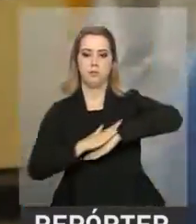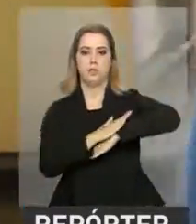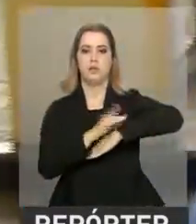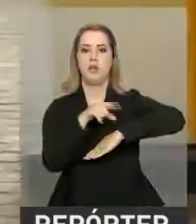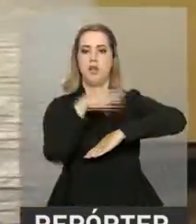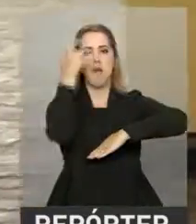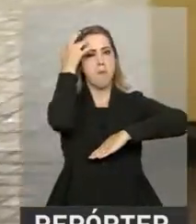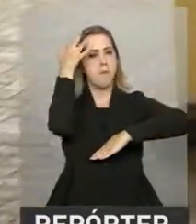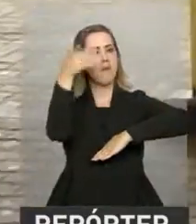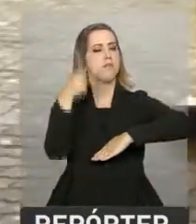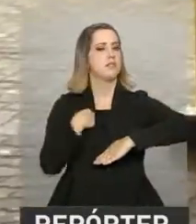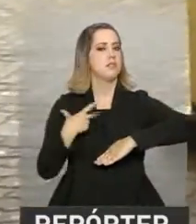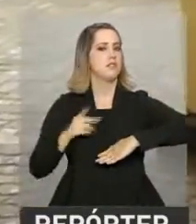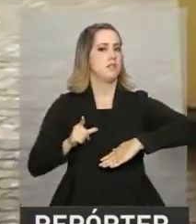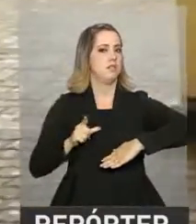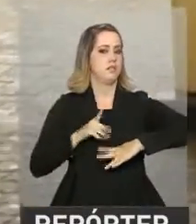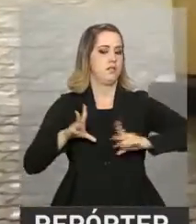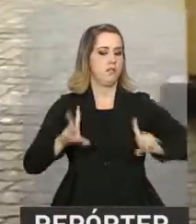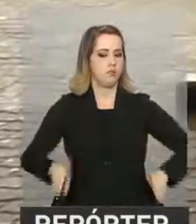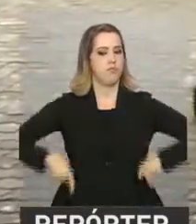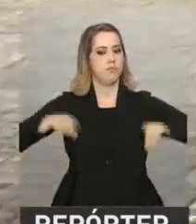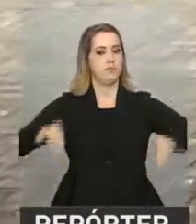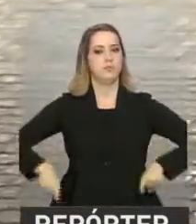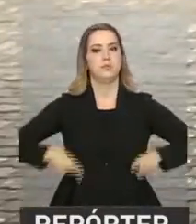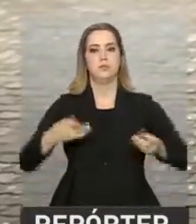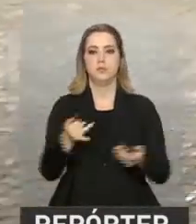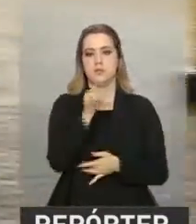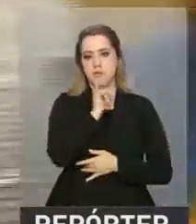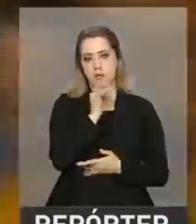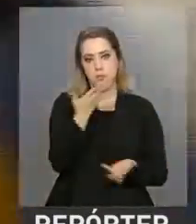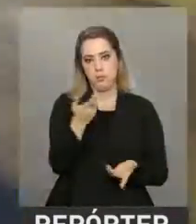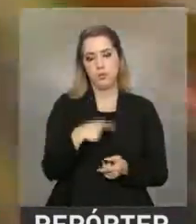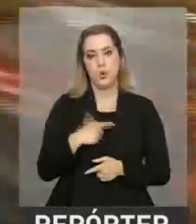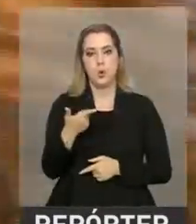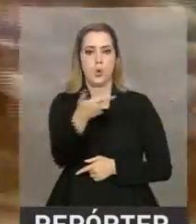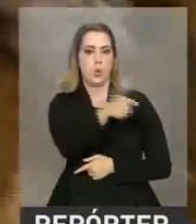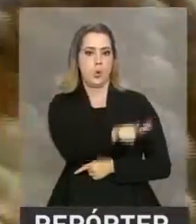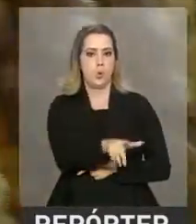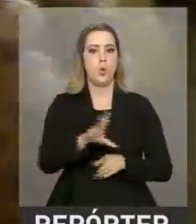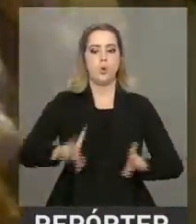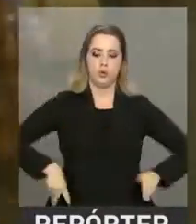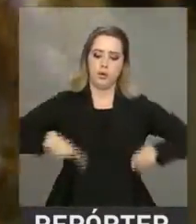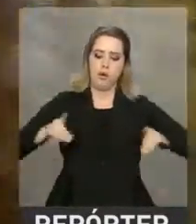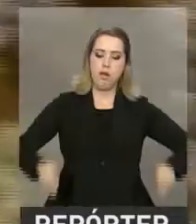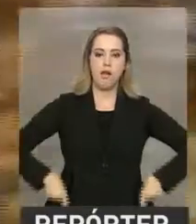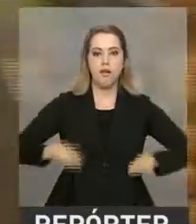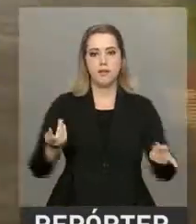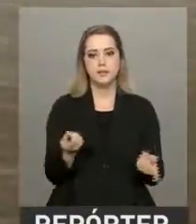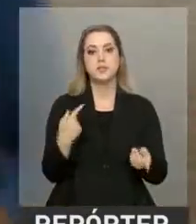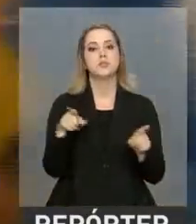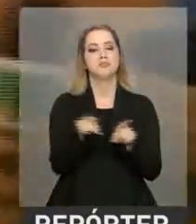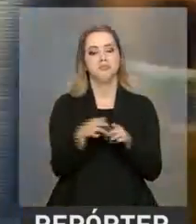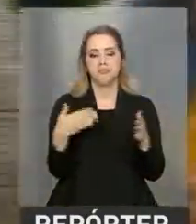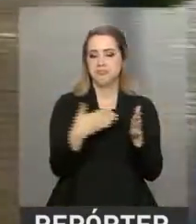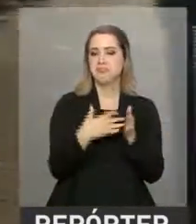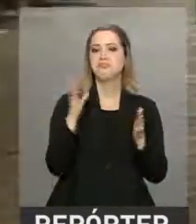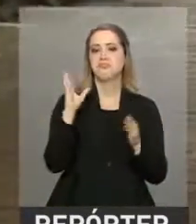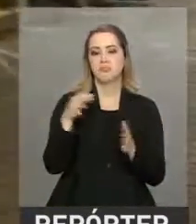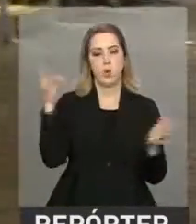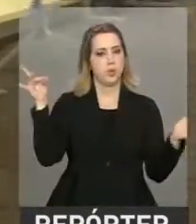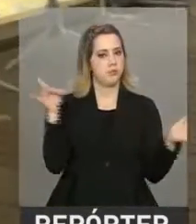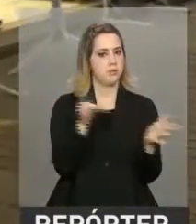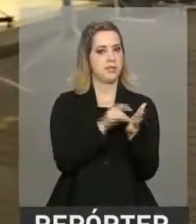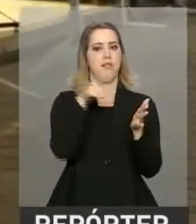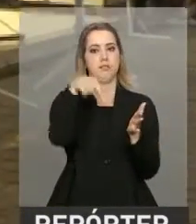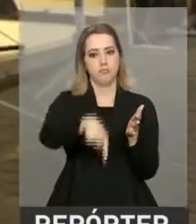acesso de uma cadeira de rodas, por exemplo. Vamos caminhar mais um pouquinho. Outra barraca, outra rampa. Então, até agora, é verdade. O que